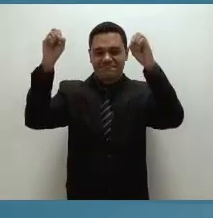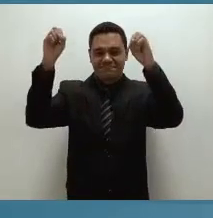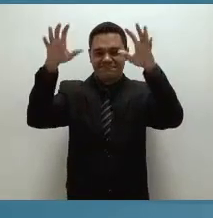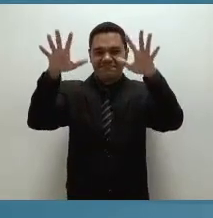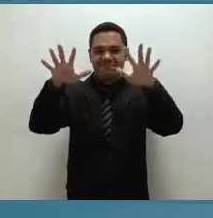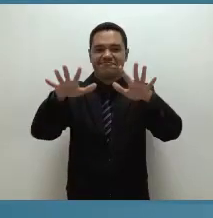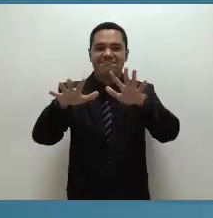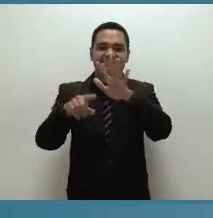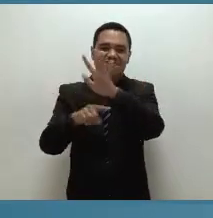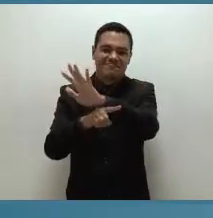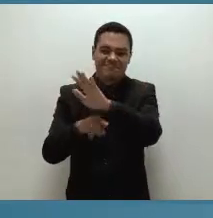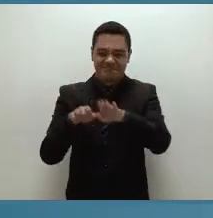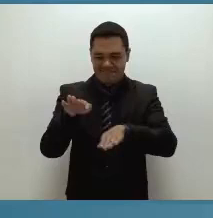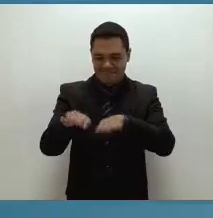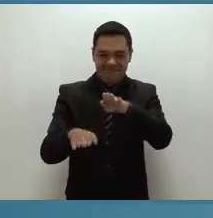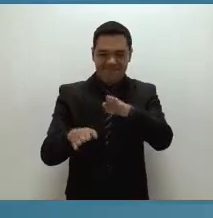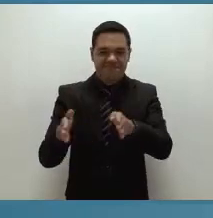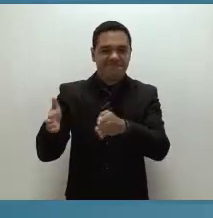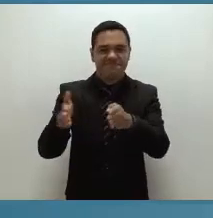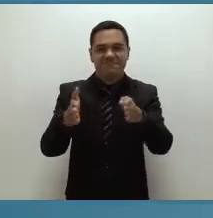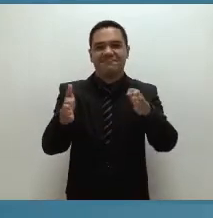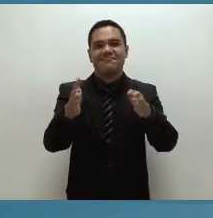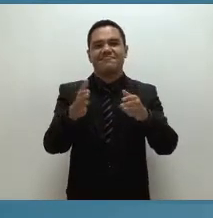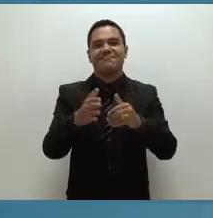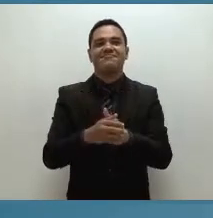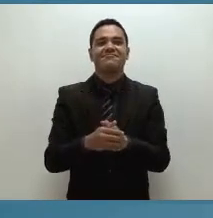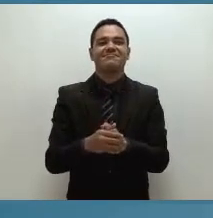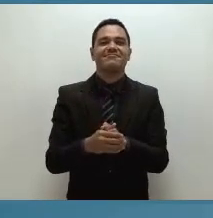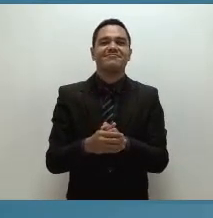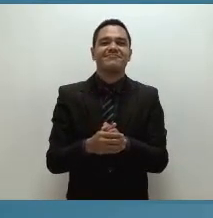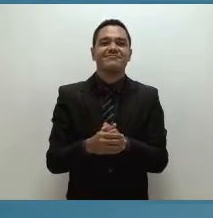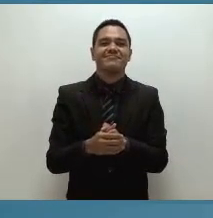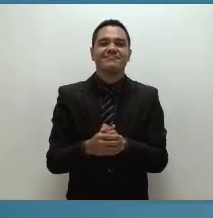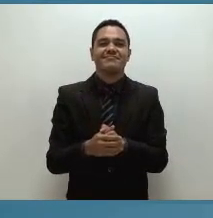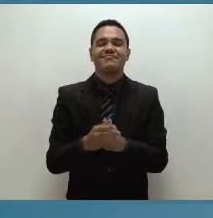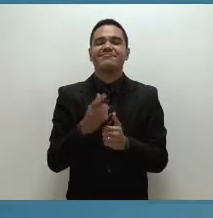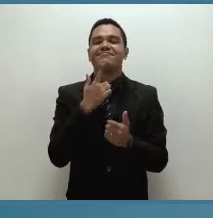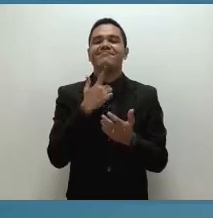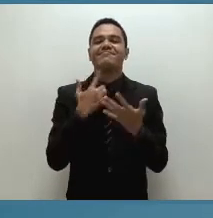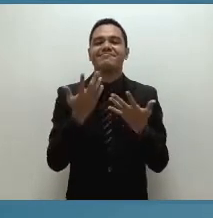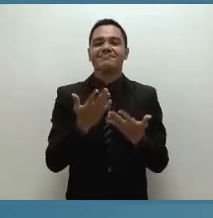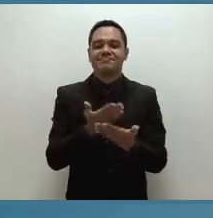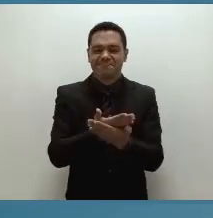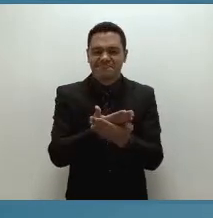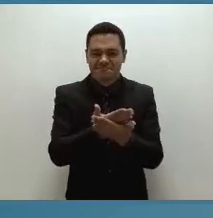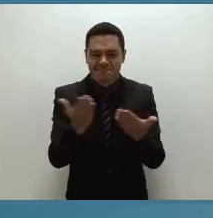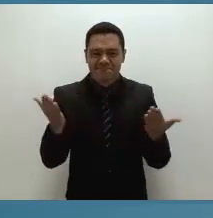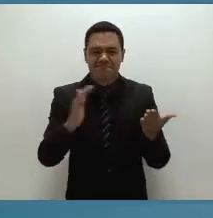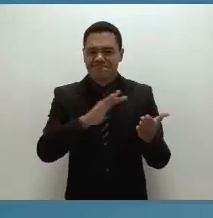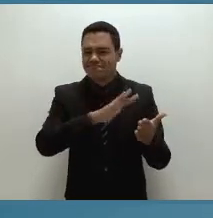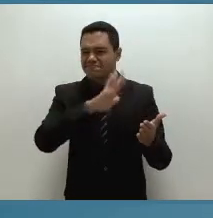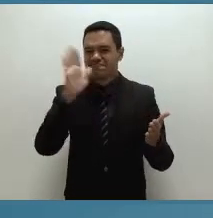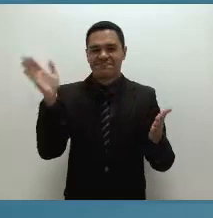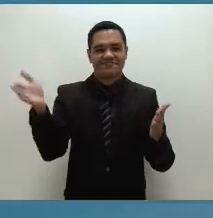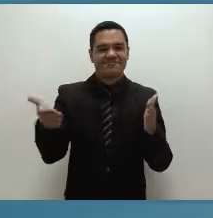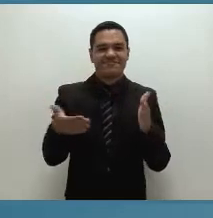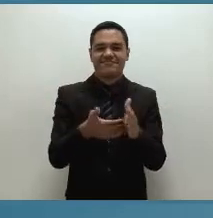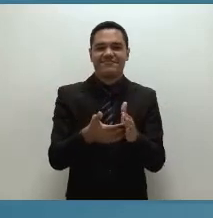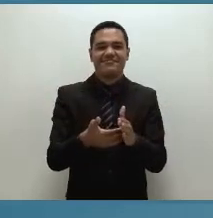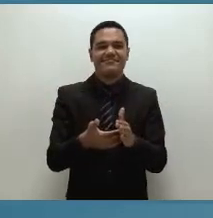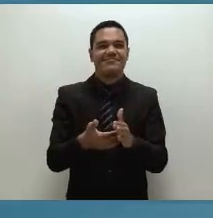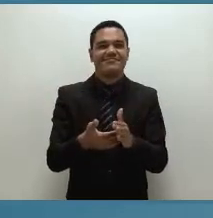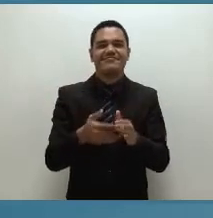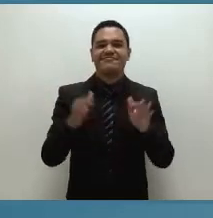nossa caminhada, e desejo a vossas excelências e a todos os demais integrantes